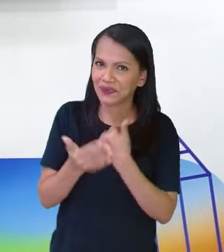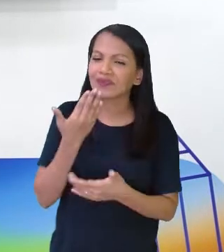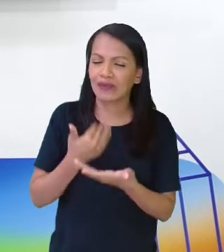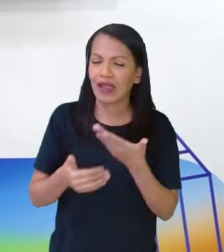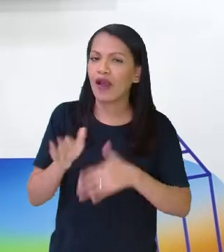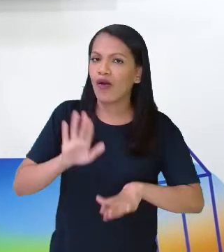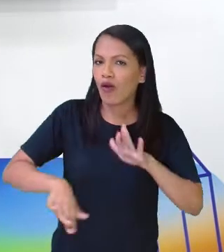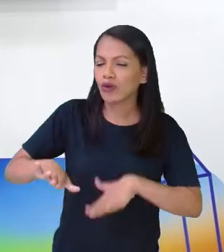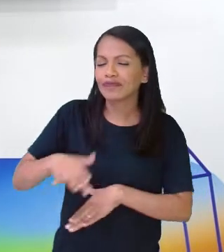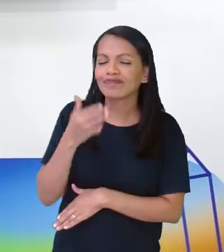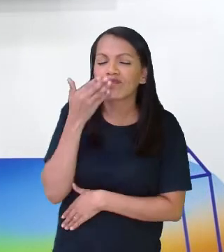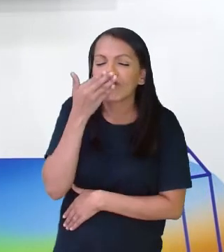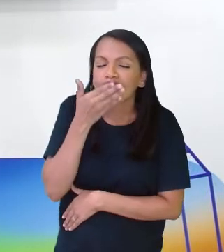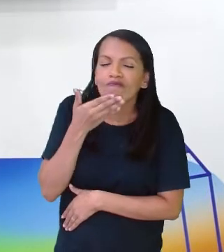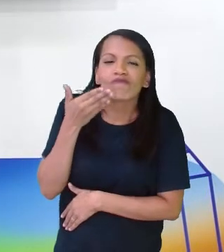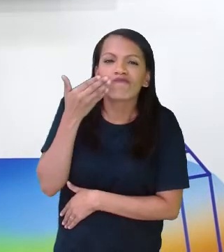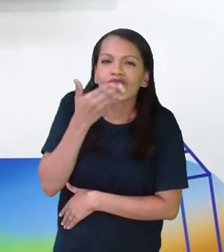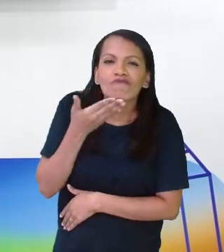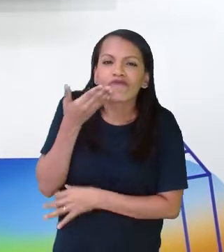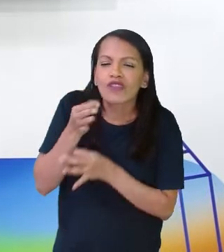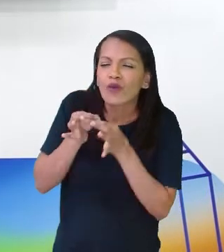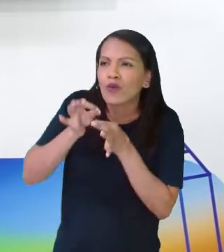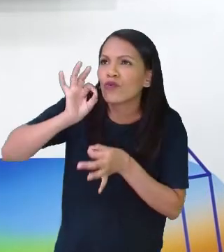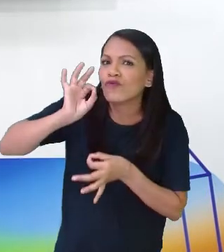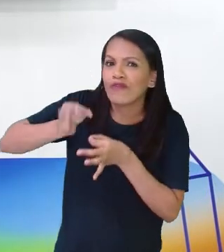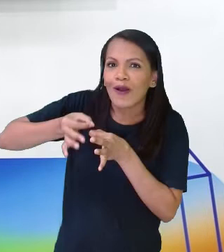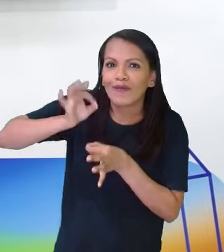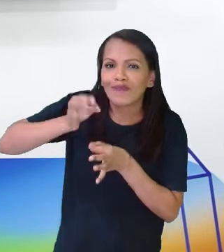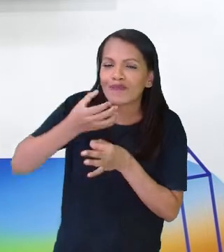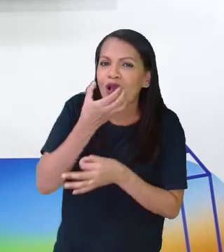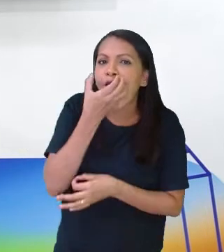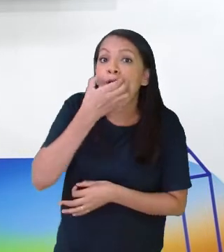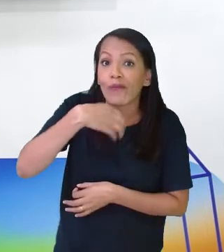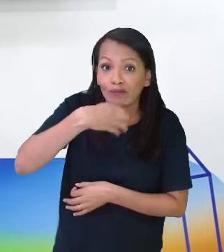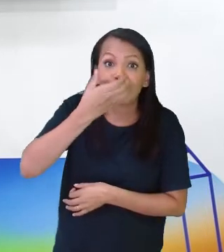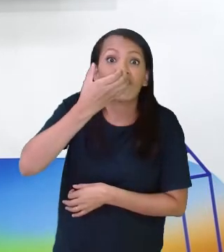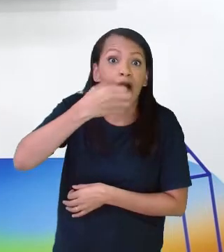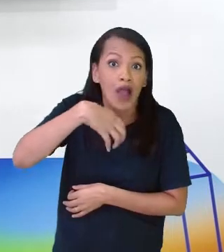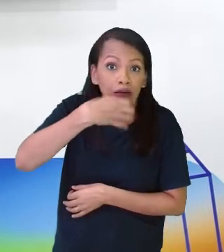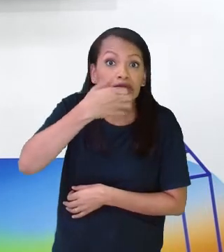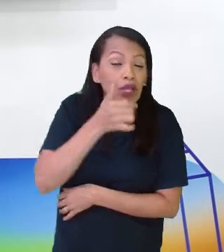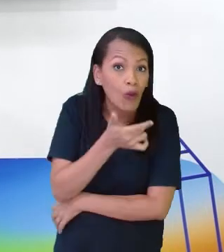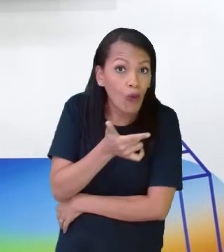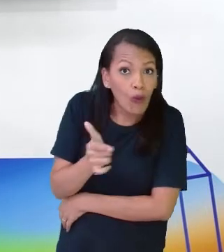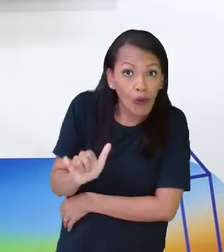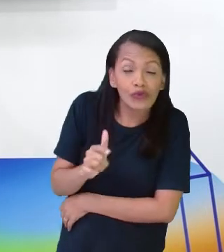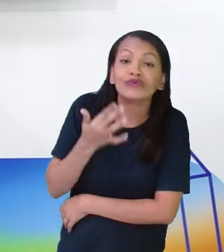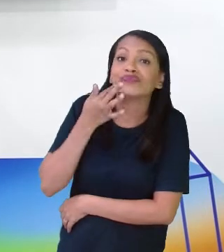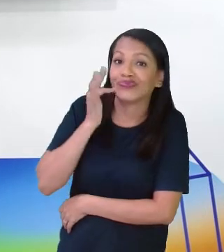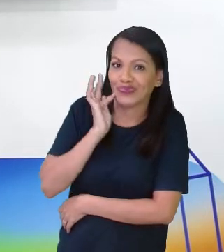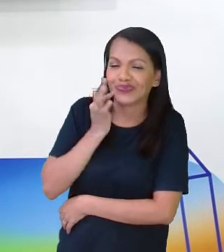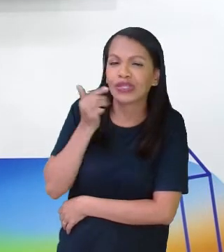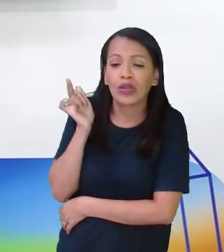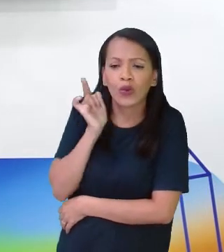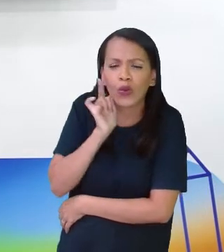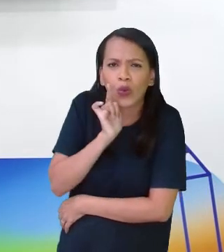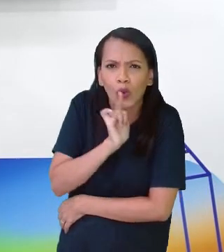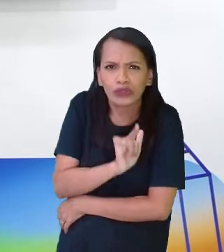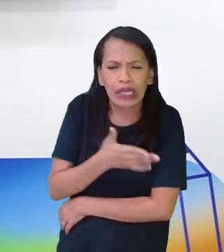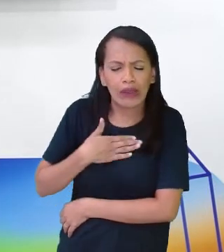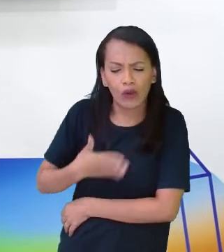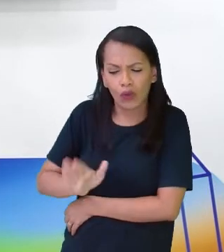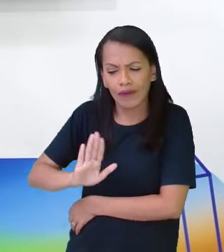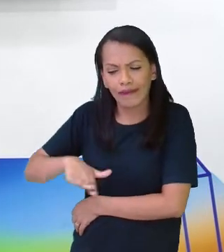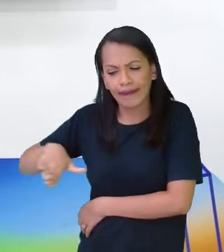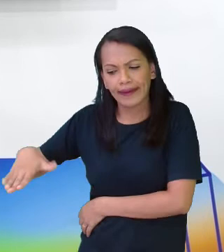algumas frutas bem docinhas assim, uva, maçã, e outras que a gente consegue, pelo menos na época quando eu